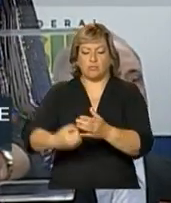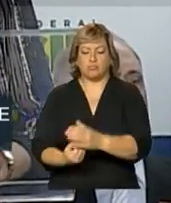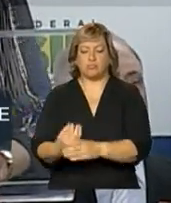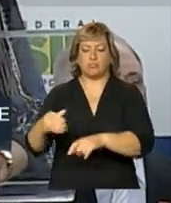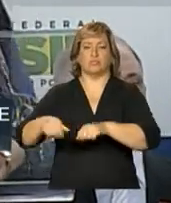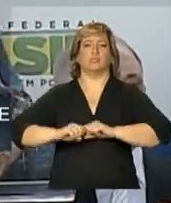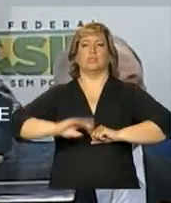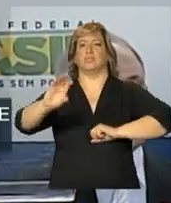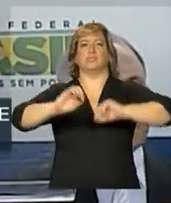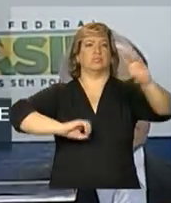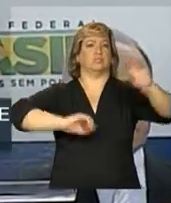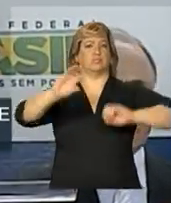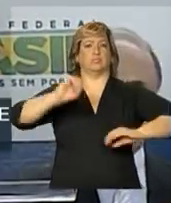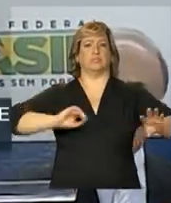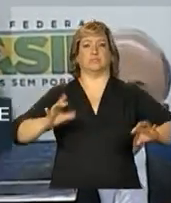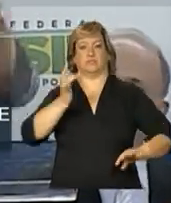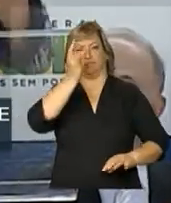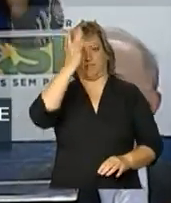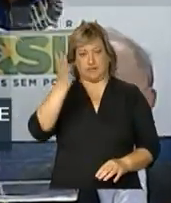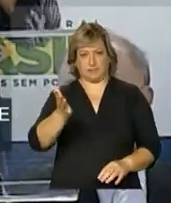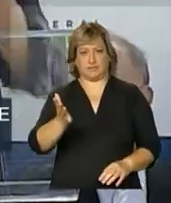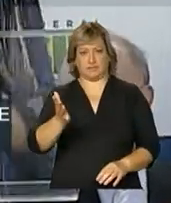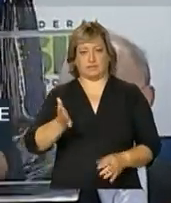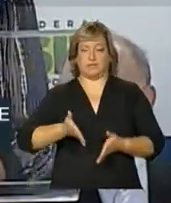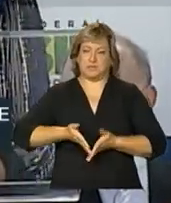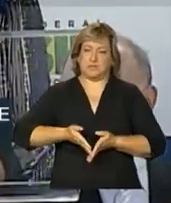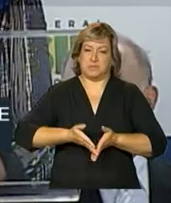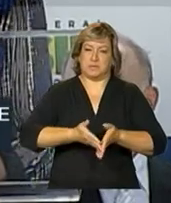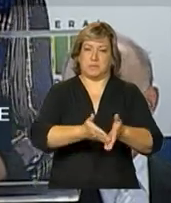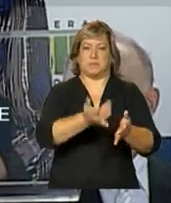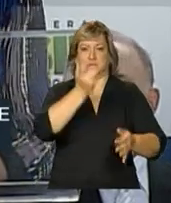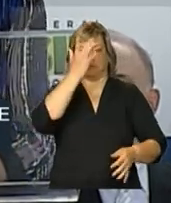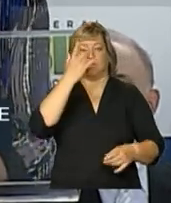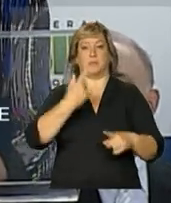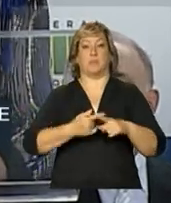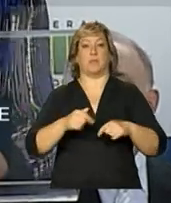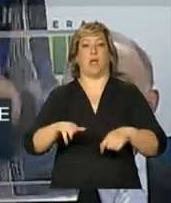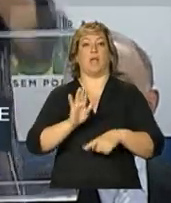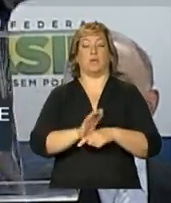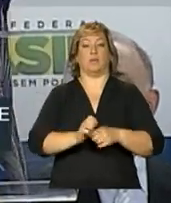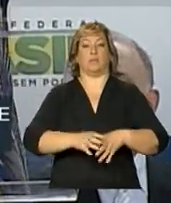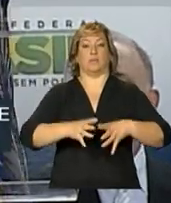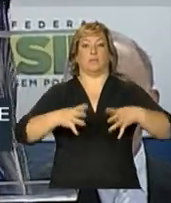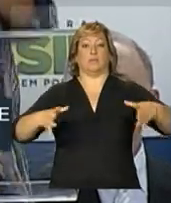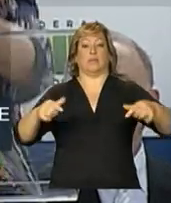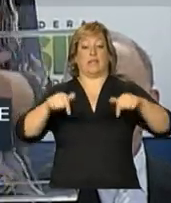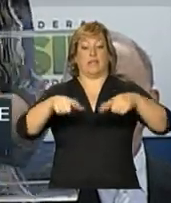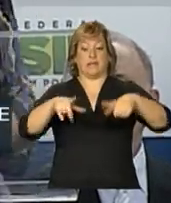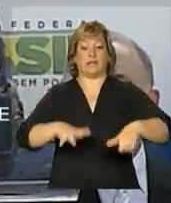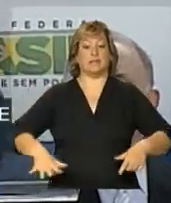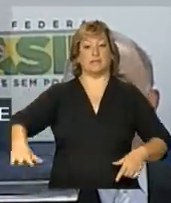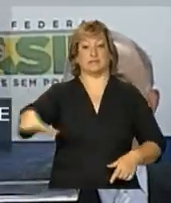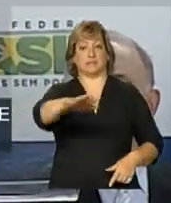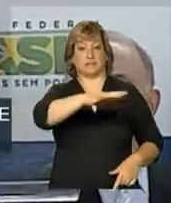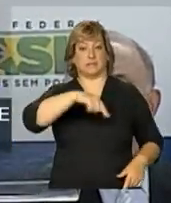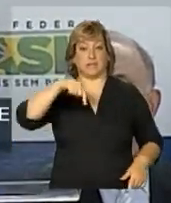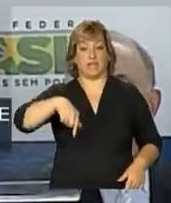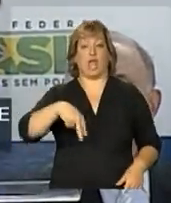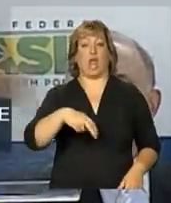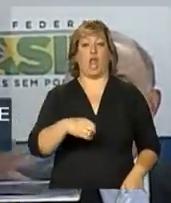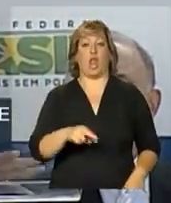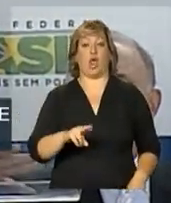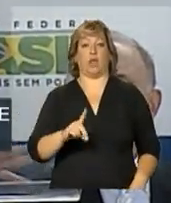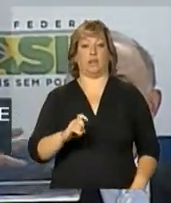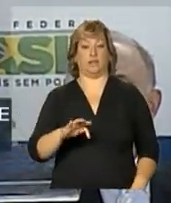o e especificamente cria uma zona de crescimento aqui nessa região do